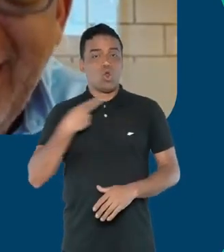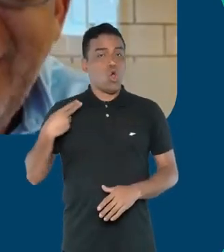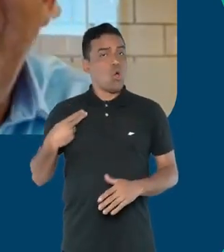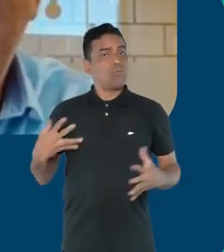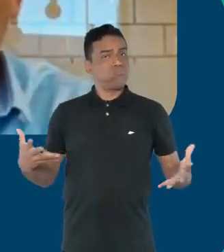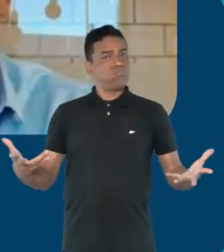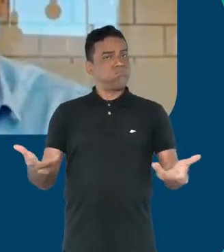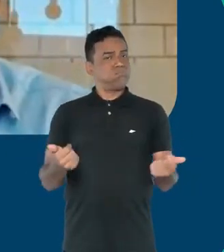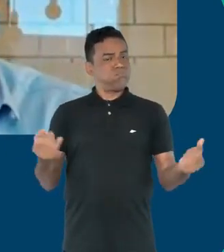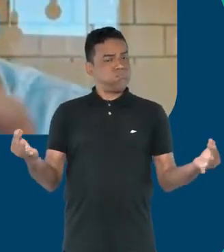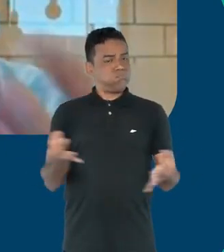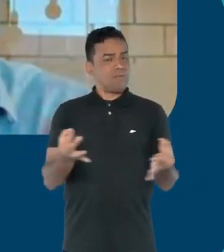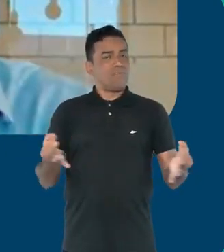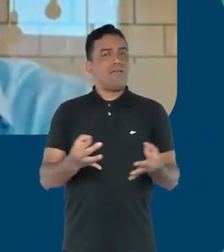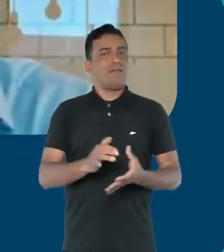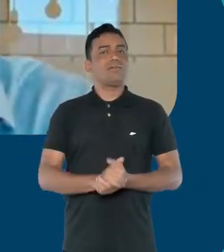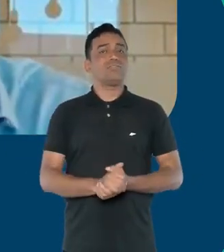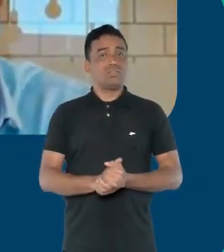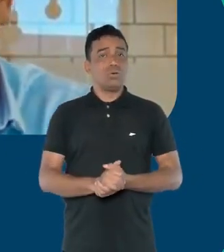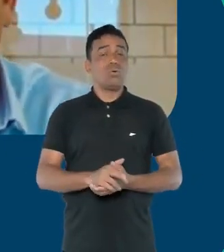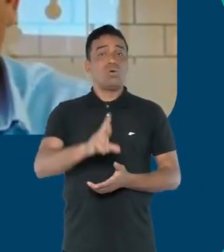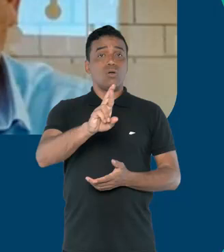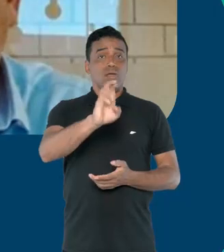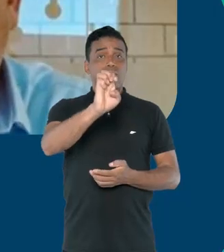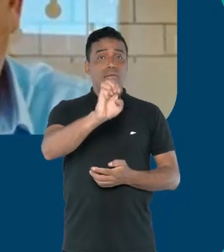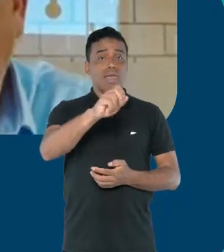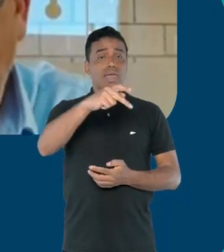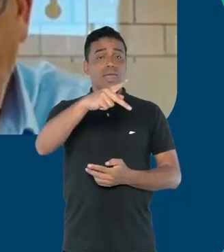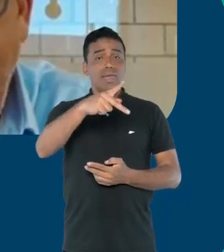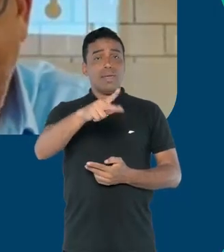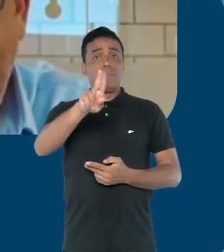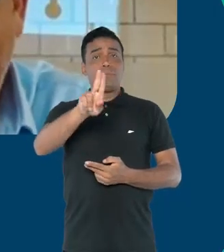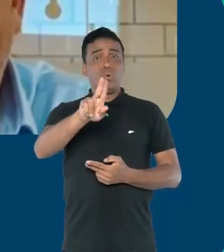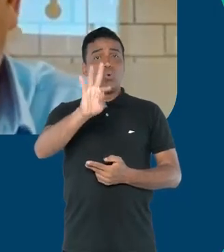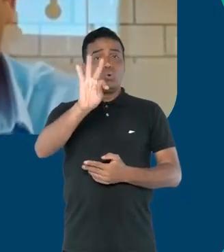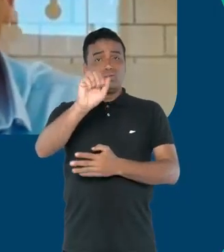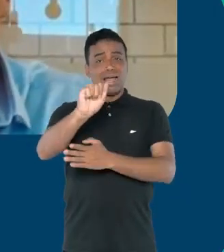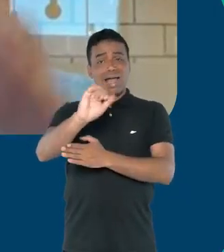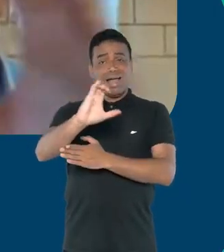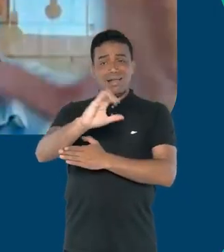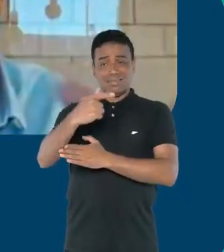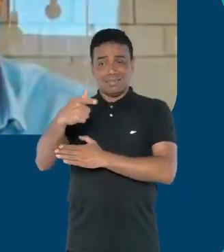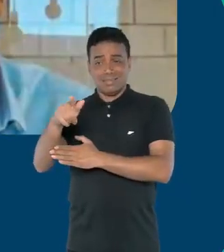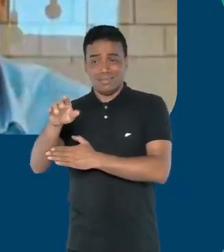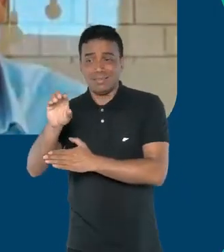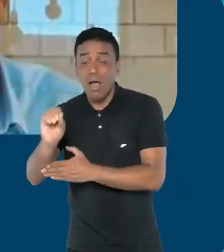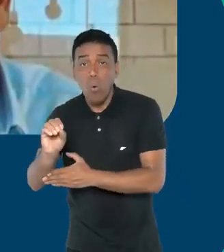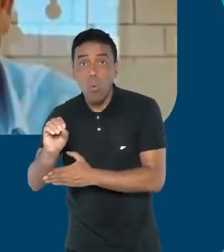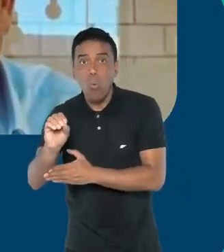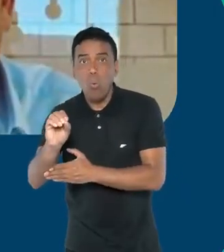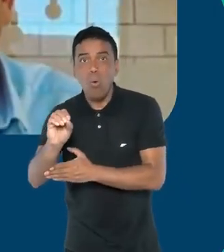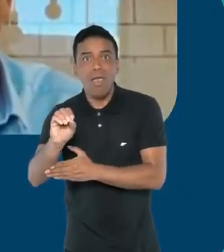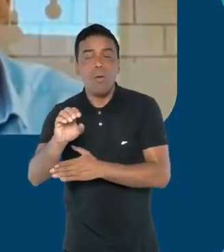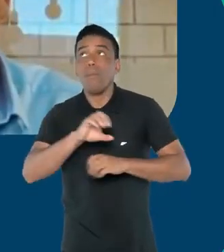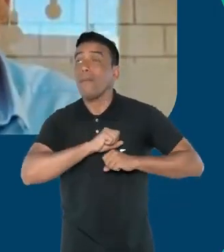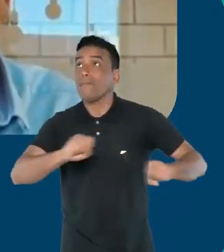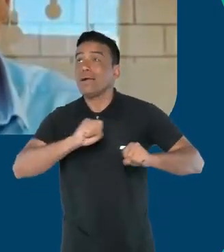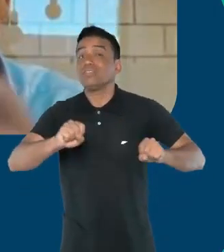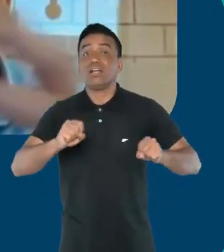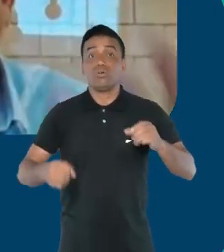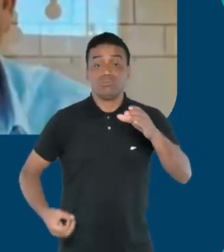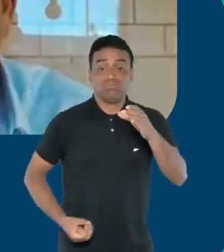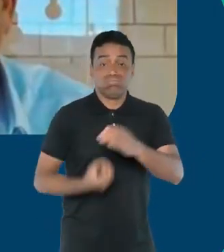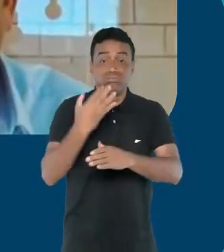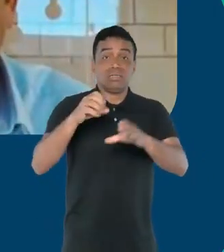reputação. Então, a reputação é uma das paixões que compõe todo um sistema que